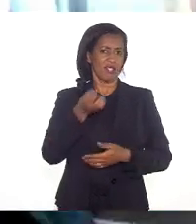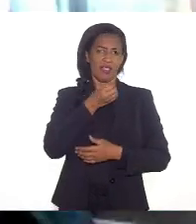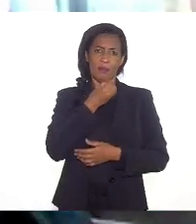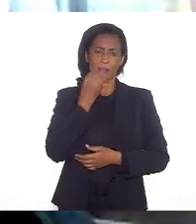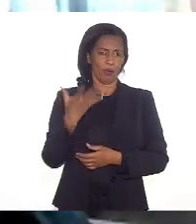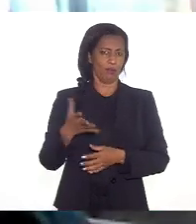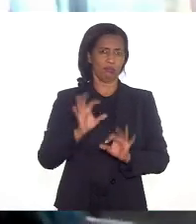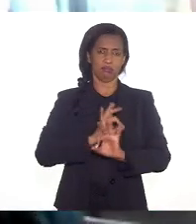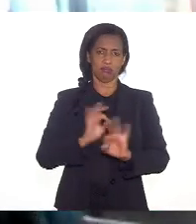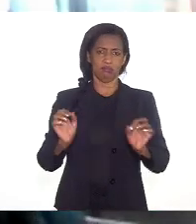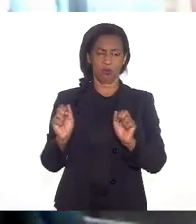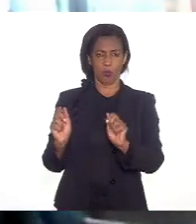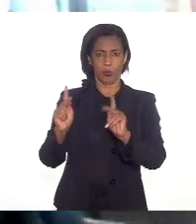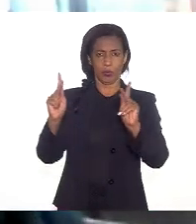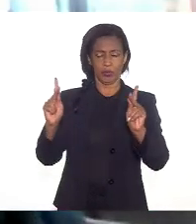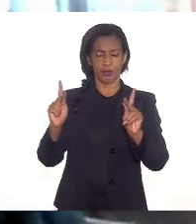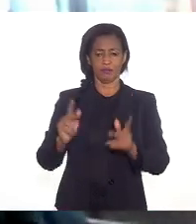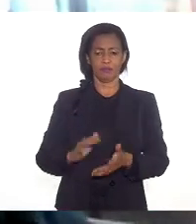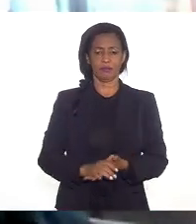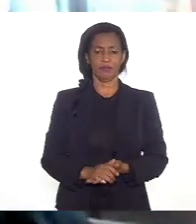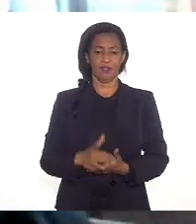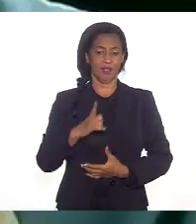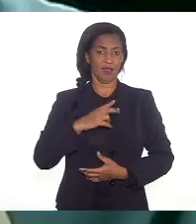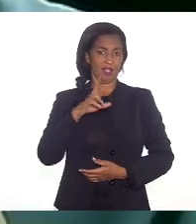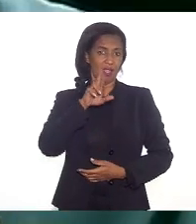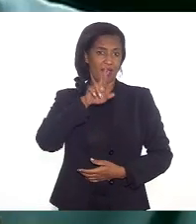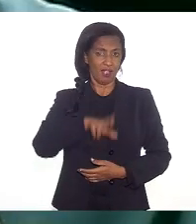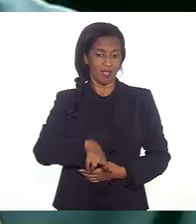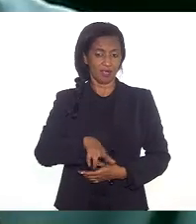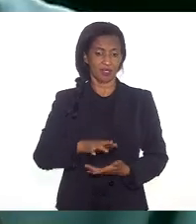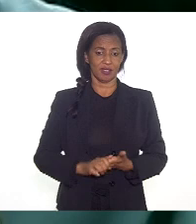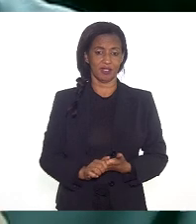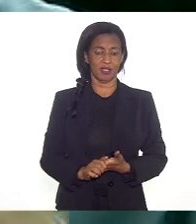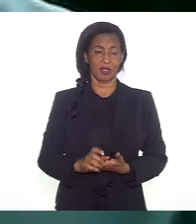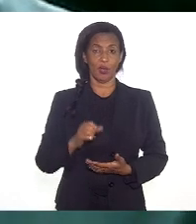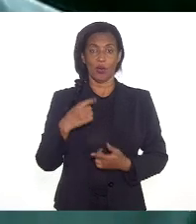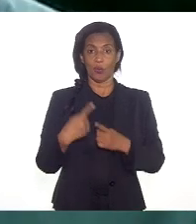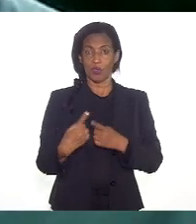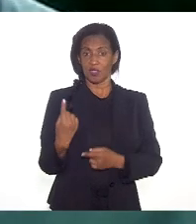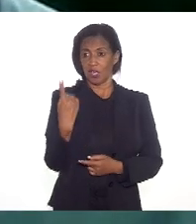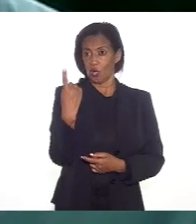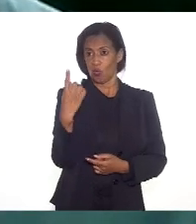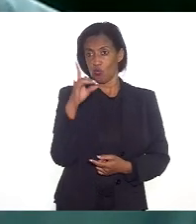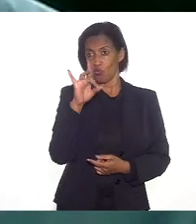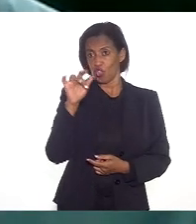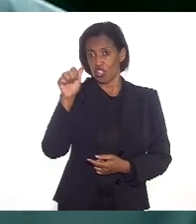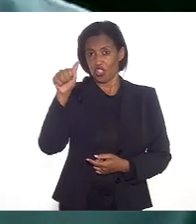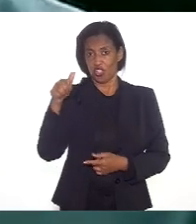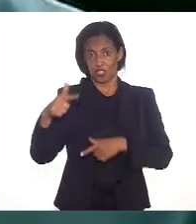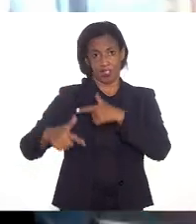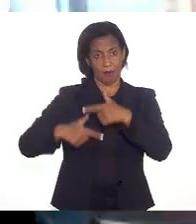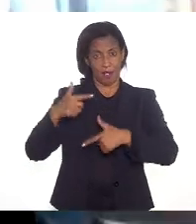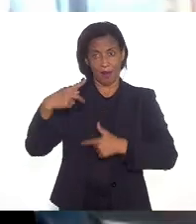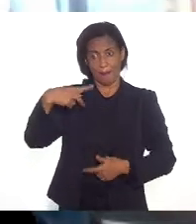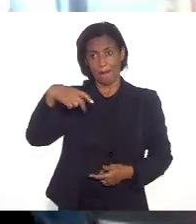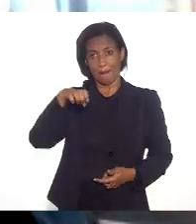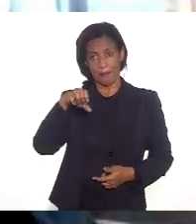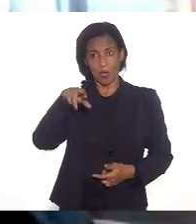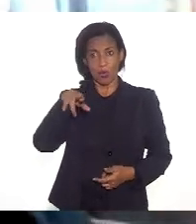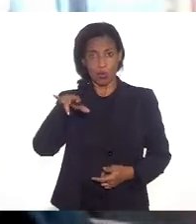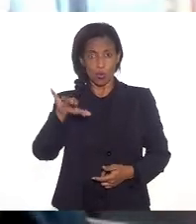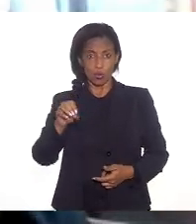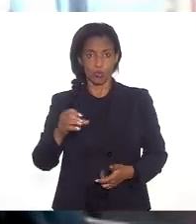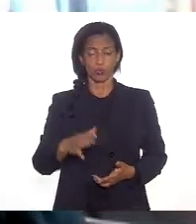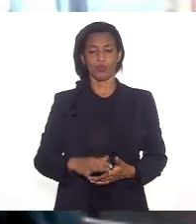bom, ok. Mas, por favor, ele tem razão, porque se dá um dia de trabalho, é pecúnia. Tá bom. Concordo,